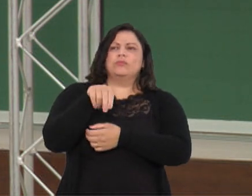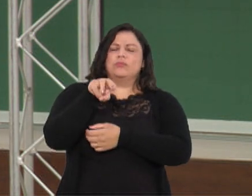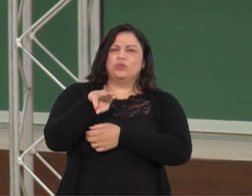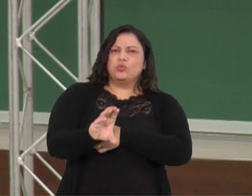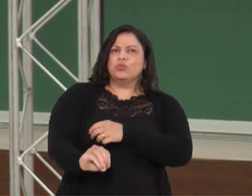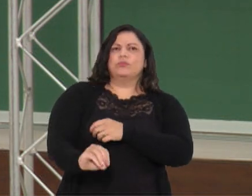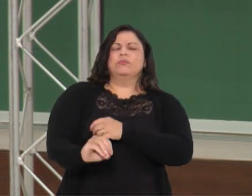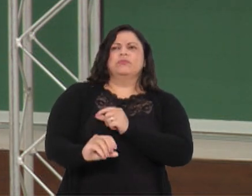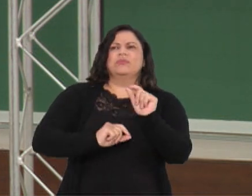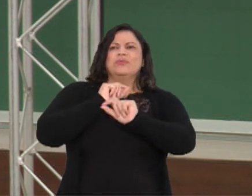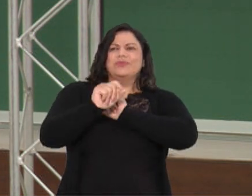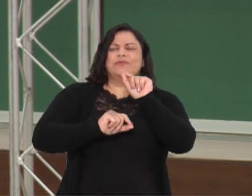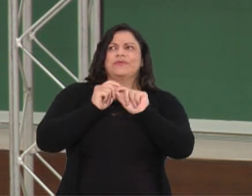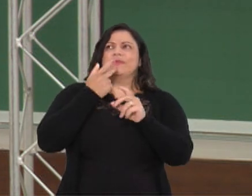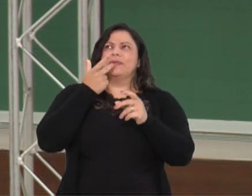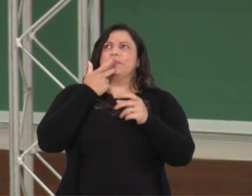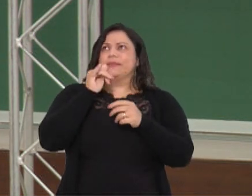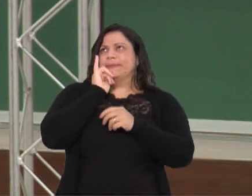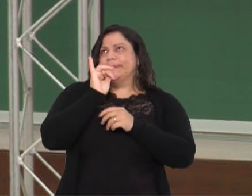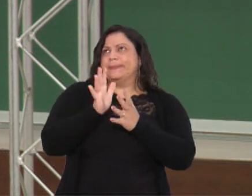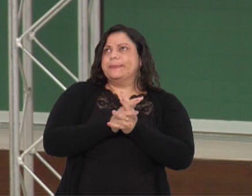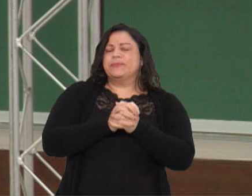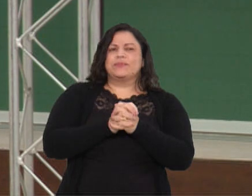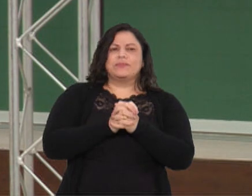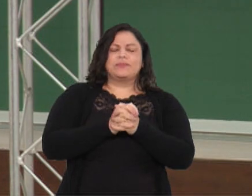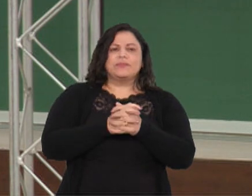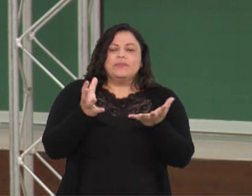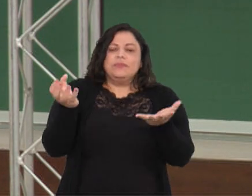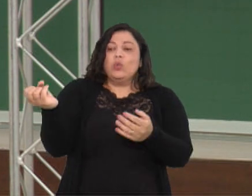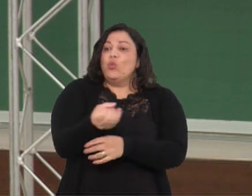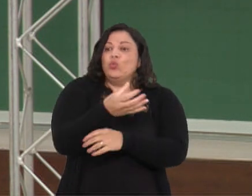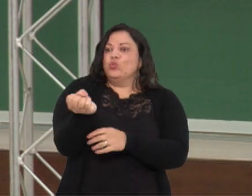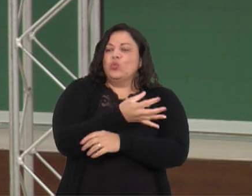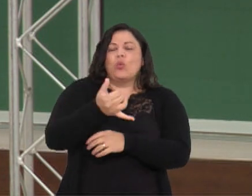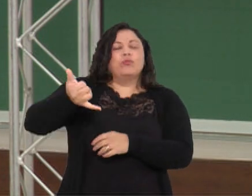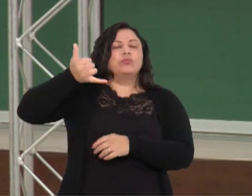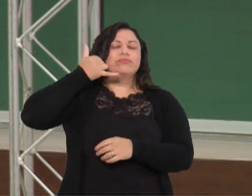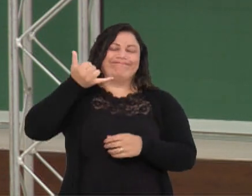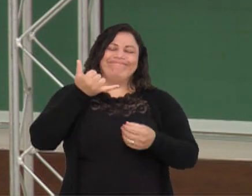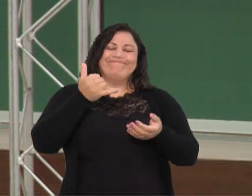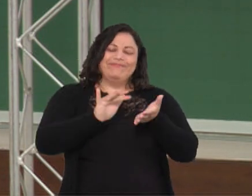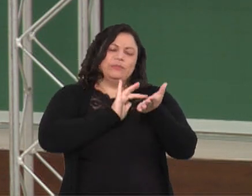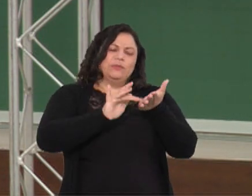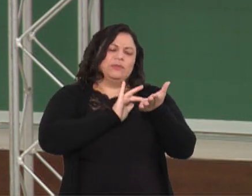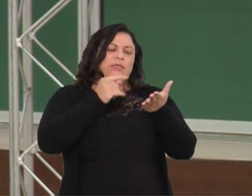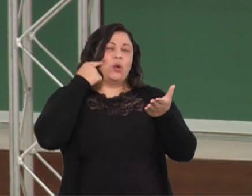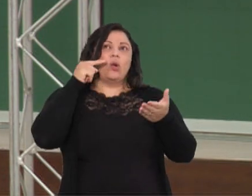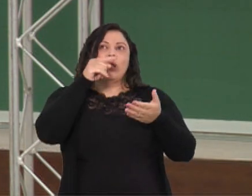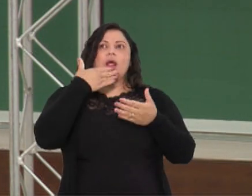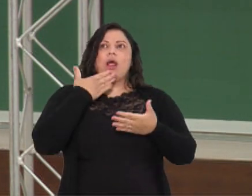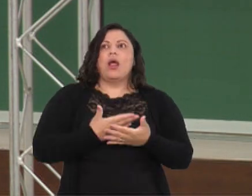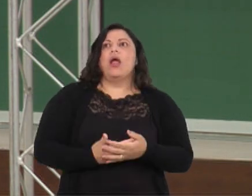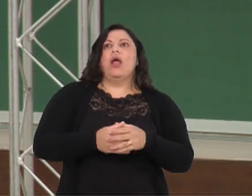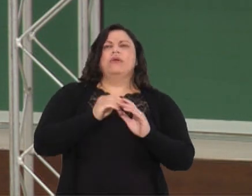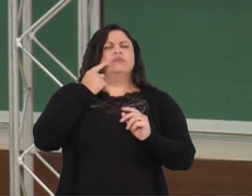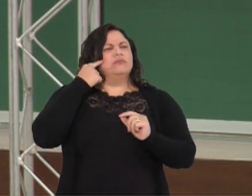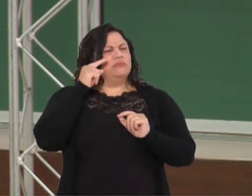Quando a gente vê o lançamento de algum novo aparelho telefônico e você ouve falar de